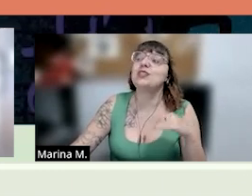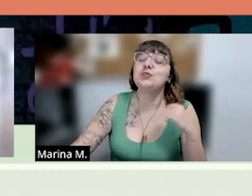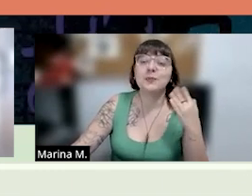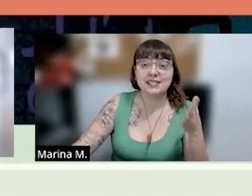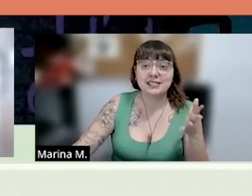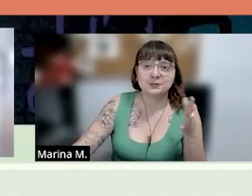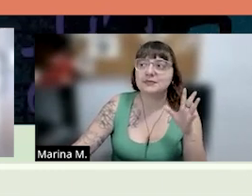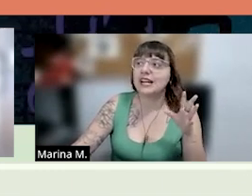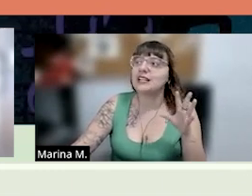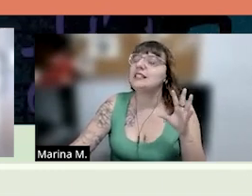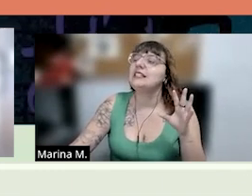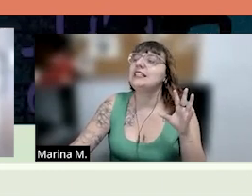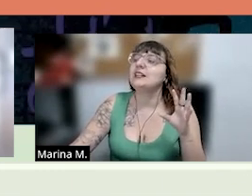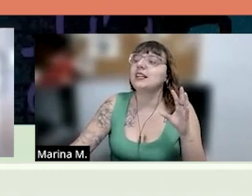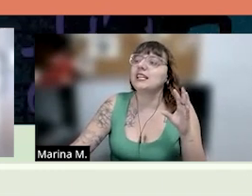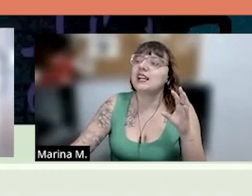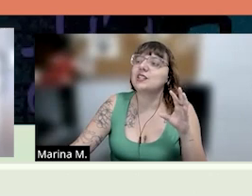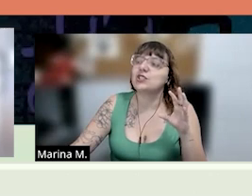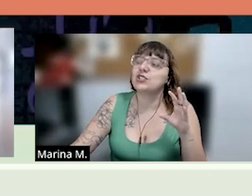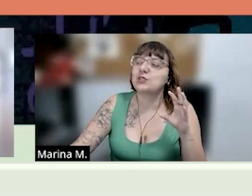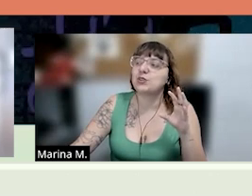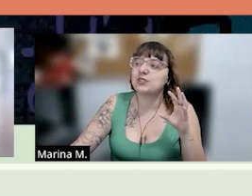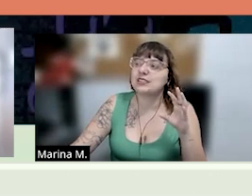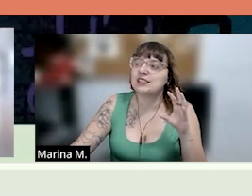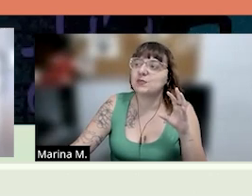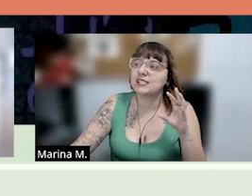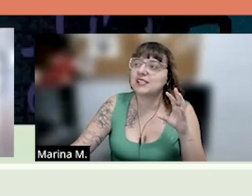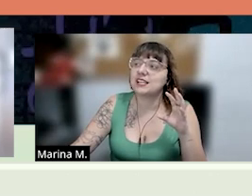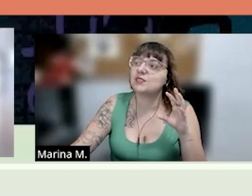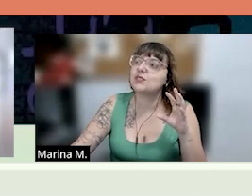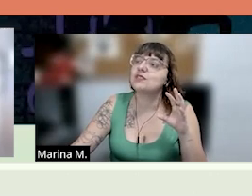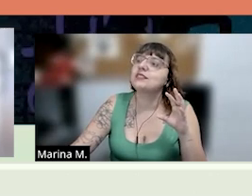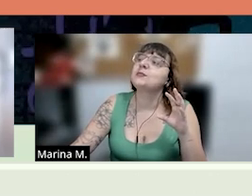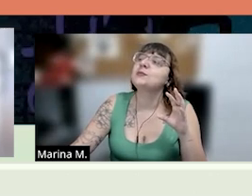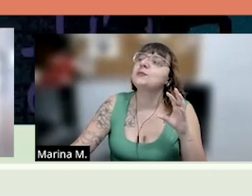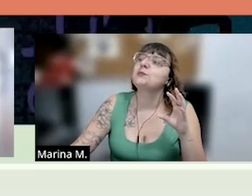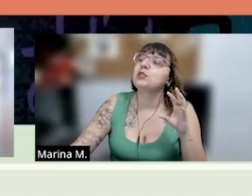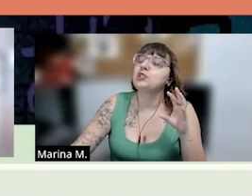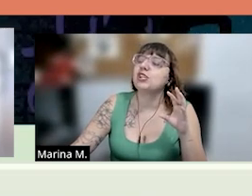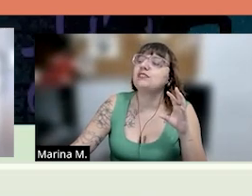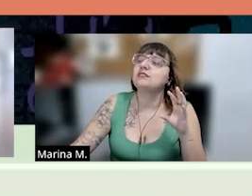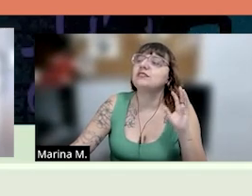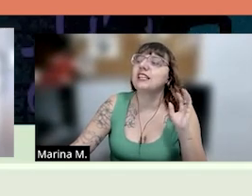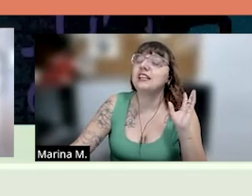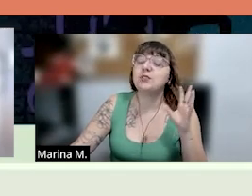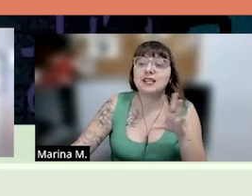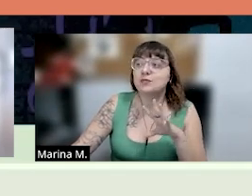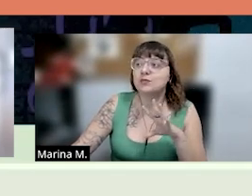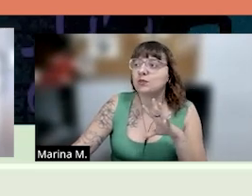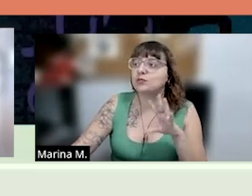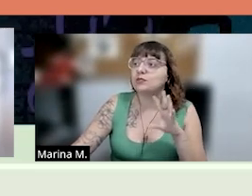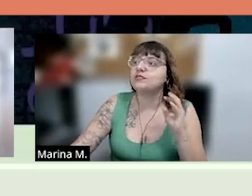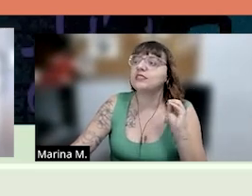brasileiros e do Brasil, tá? Então aqui a gente tem todos os estados brasileiros, bonitinho, e do